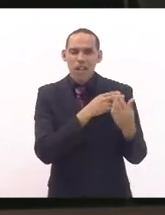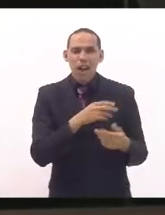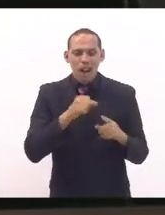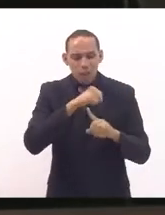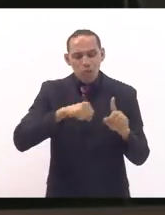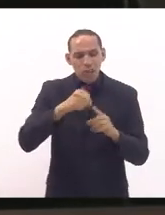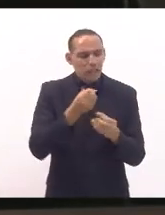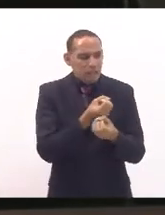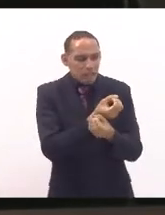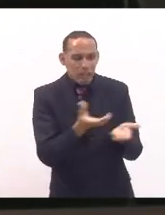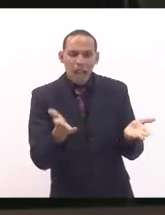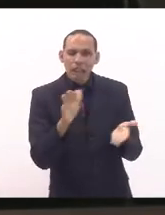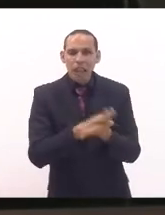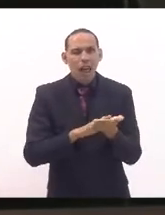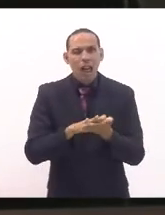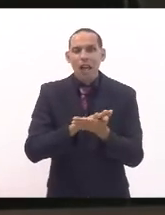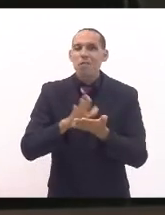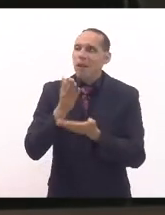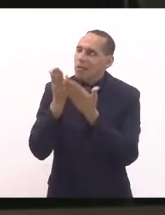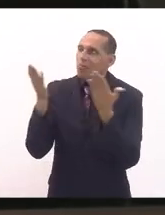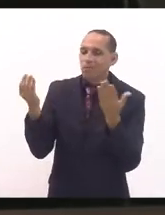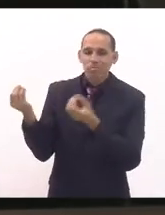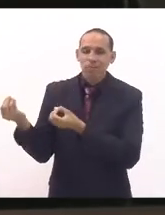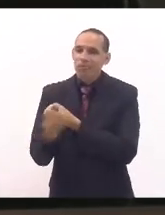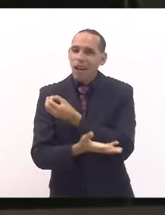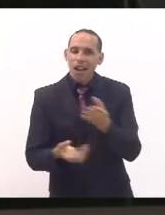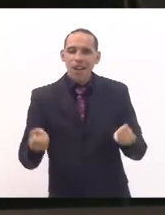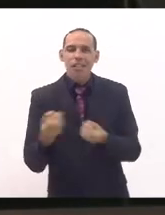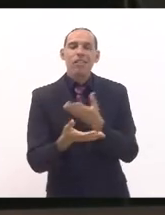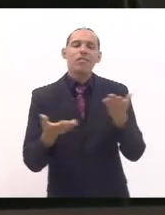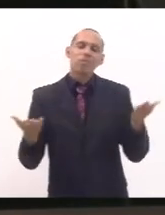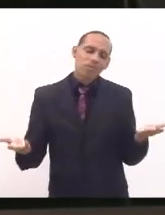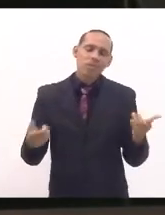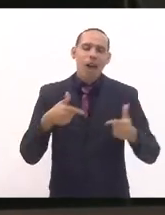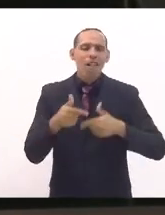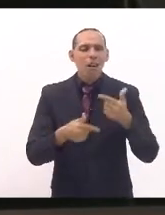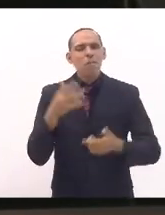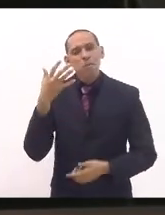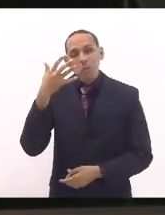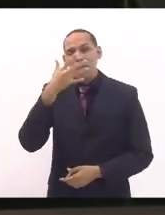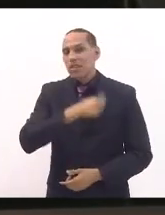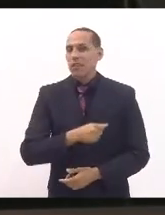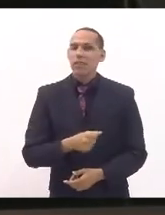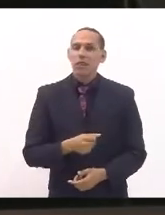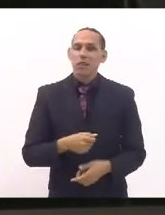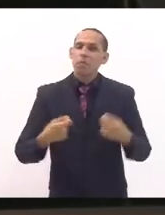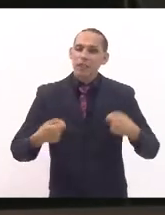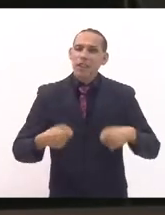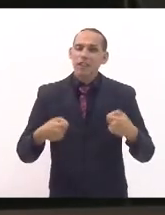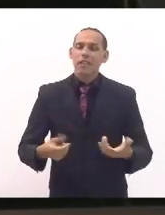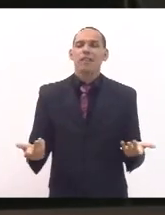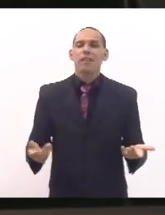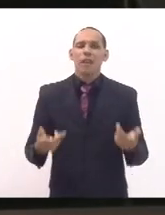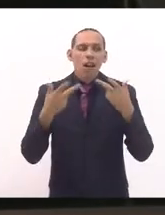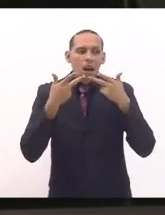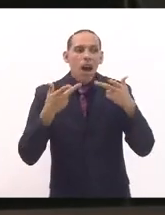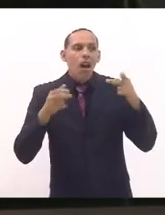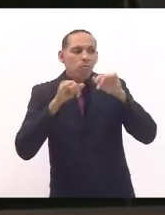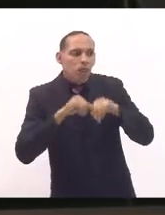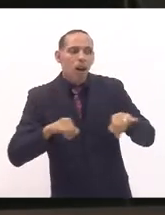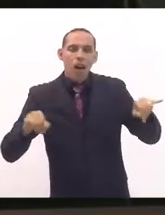não dá para esses jovens e as torcidas dão. Então, esse é um trabalho muito bonito, esse é um trabalho que deve ser vocalizado.